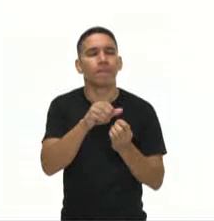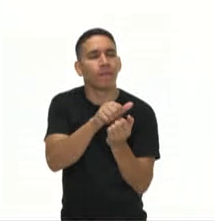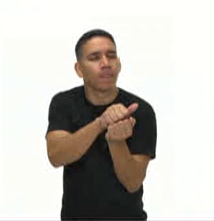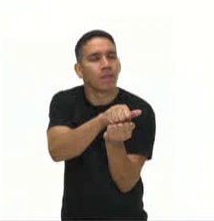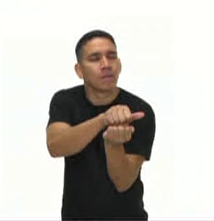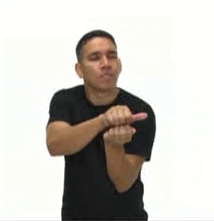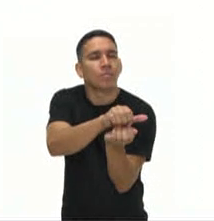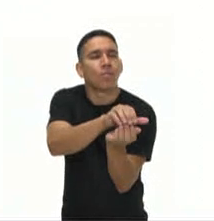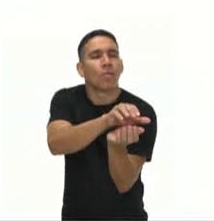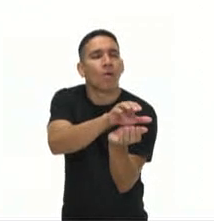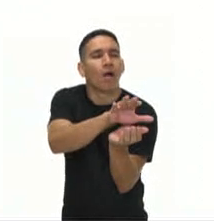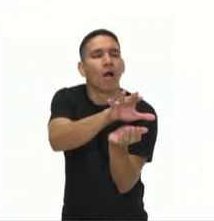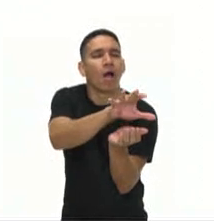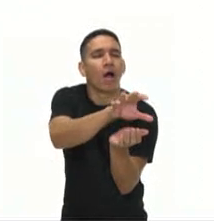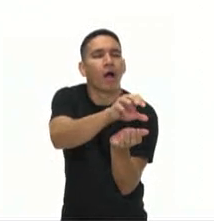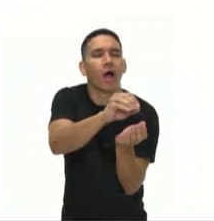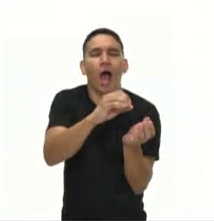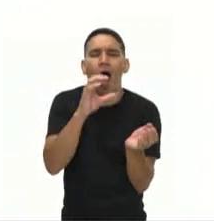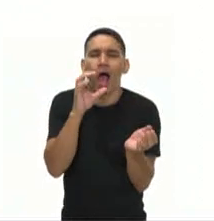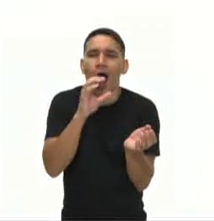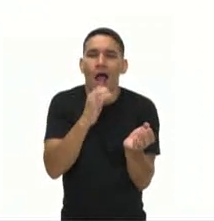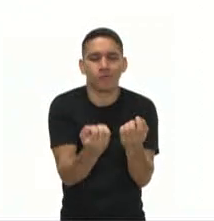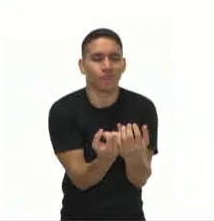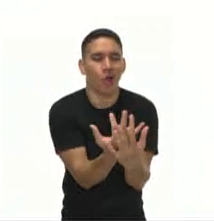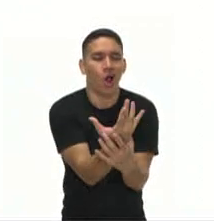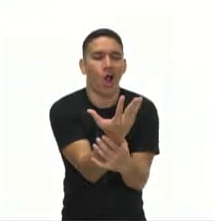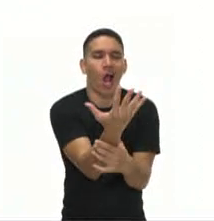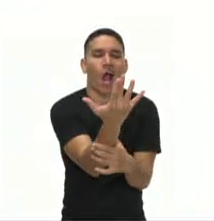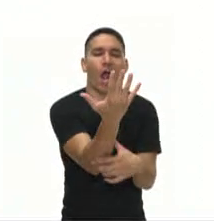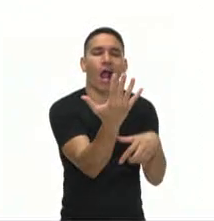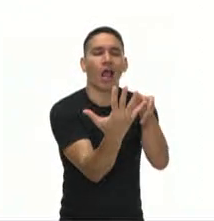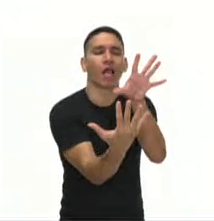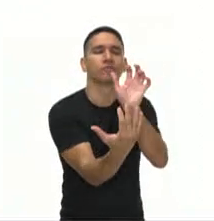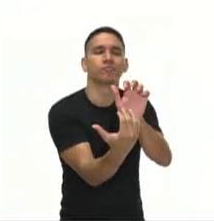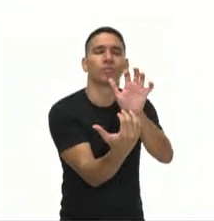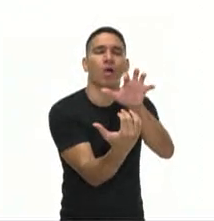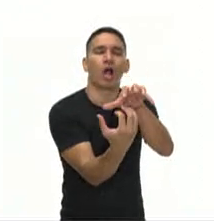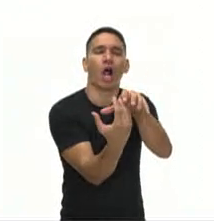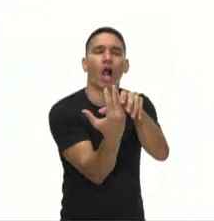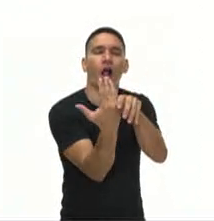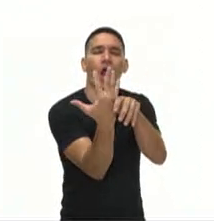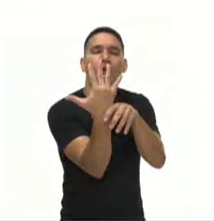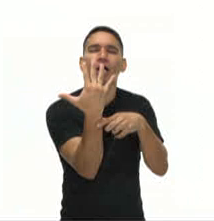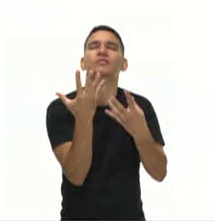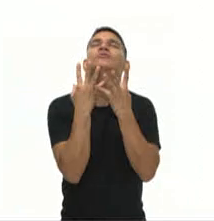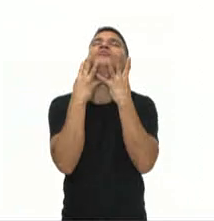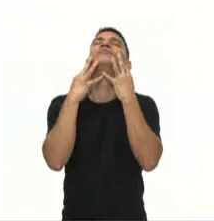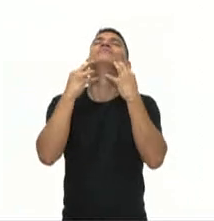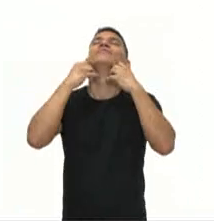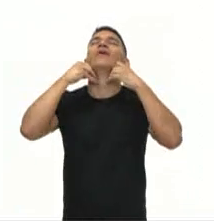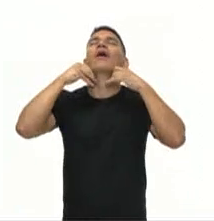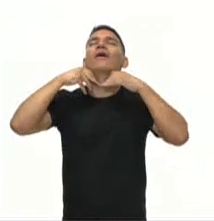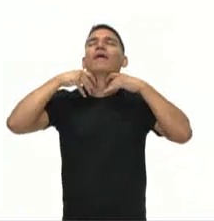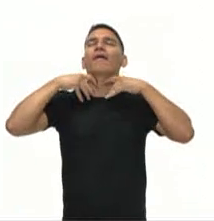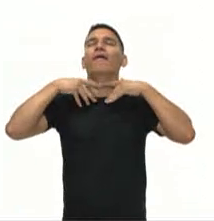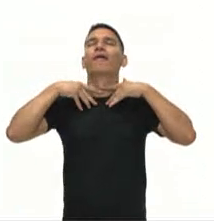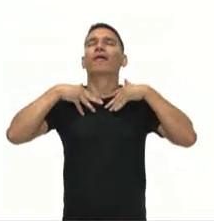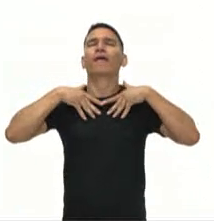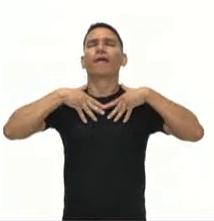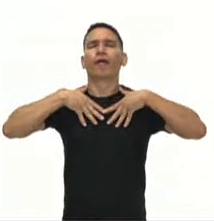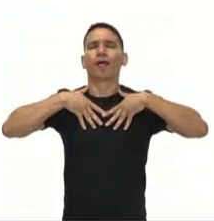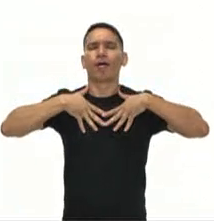lábios e colocou-o ferozmente ao orifício de onde jorrava a água. O primeiro gole fresco